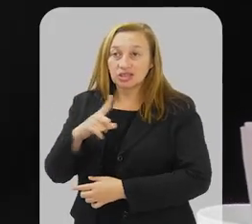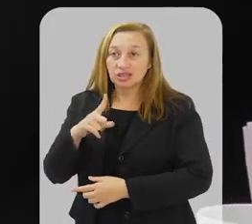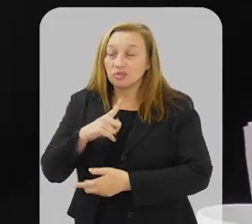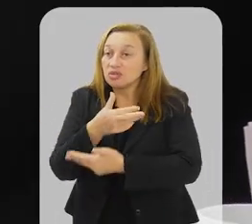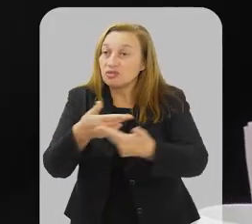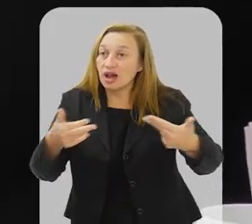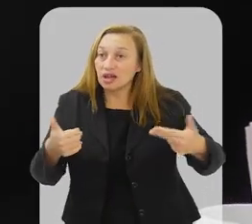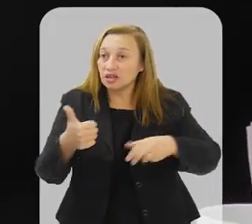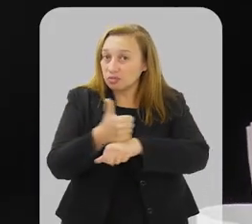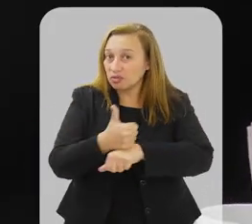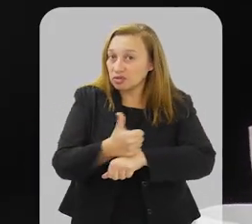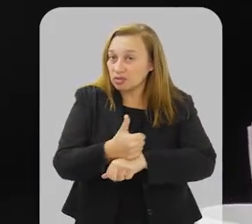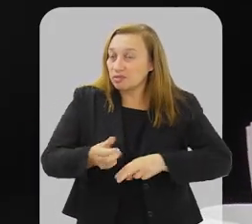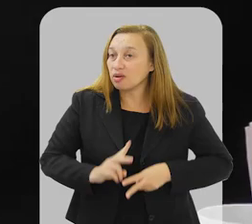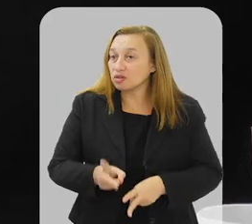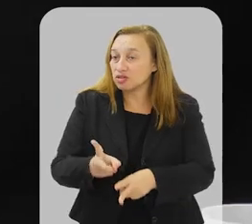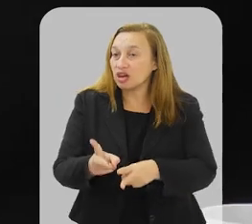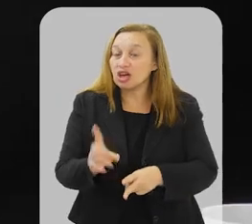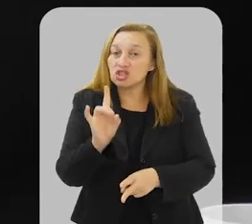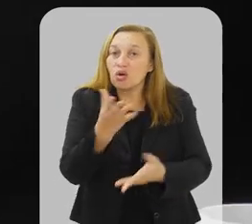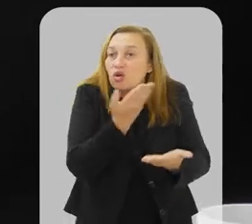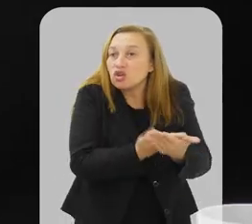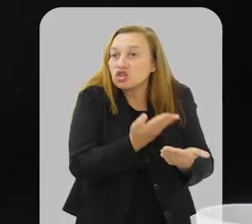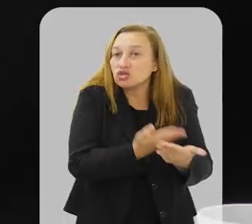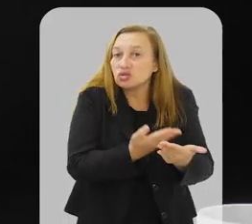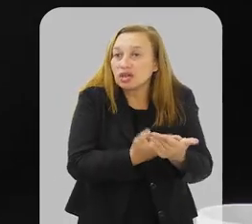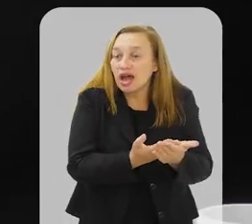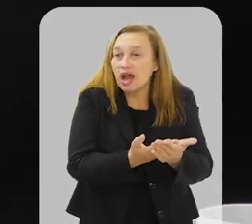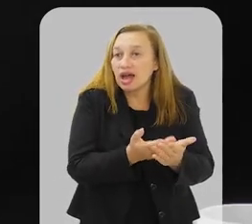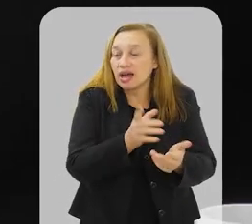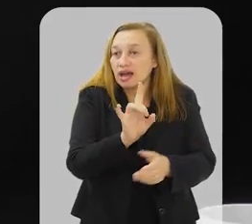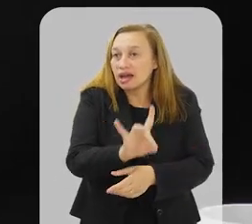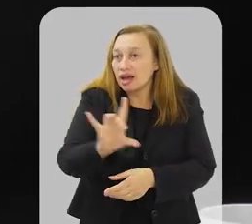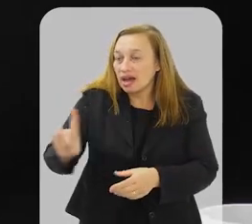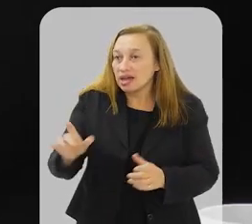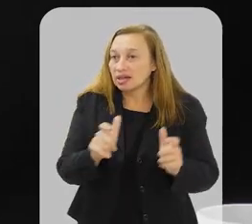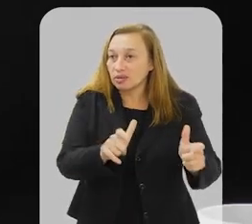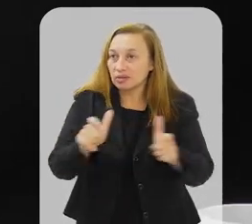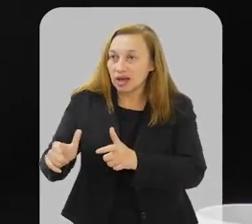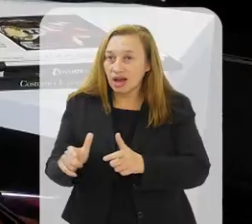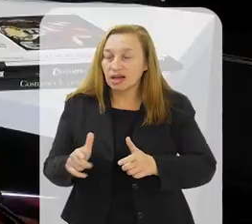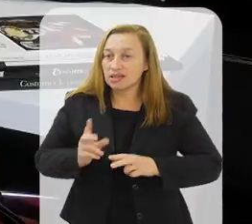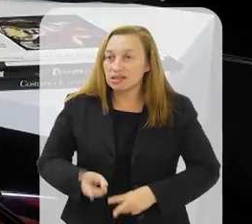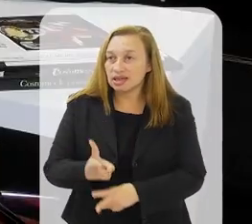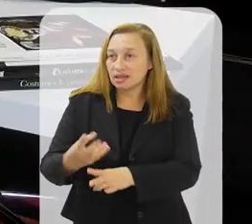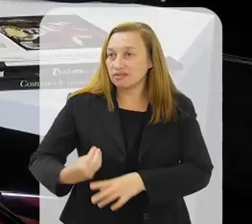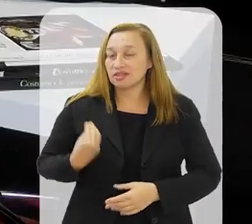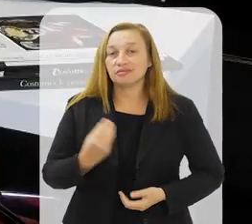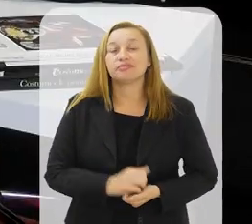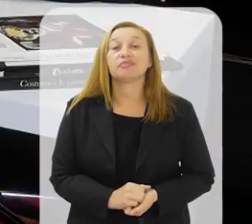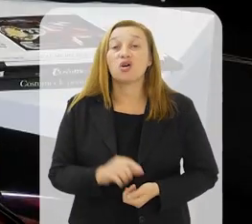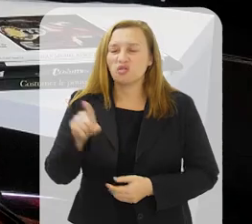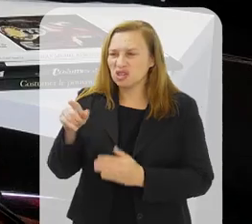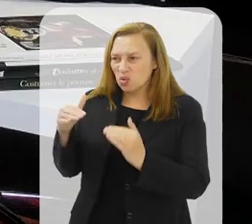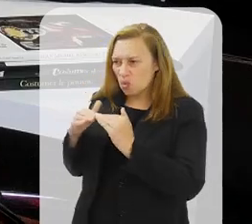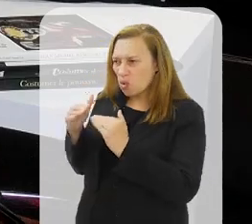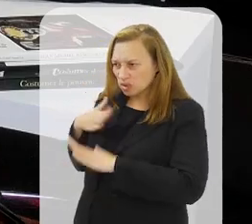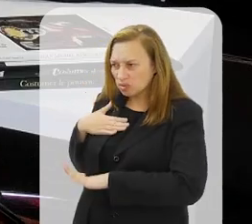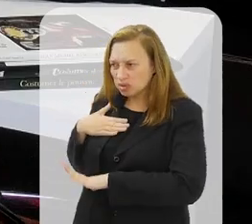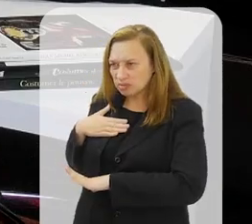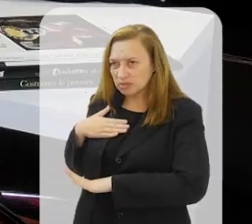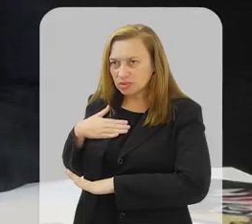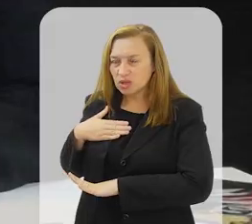para se manter nesse lugar e aí é só estudar cada coisa e seguir o caminho de cabeça erguida Você concorda comigo que